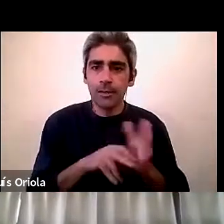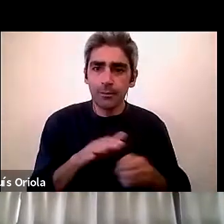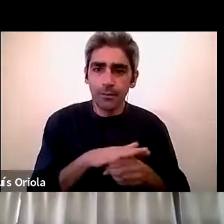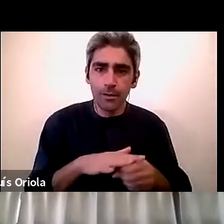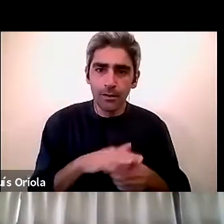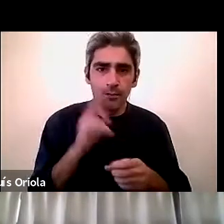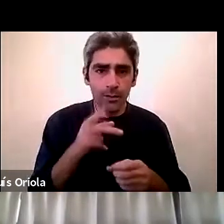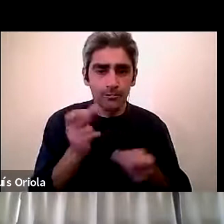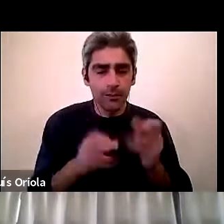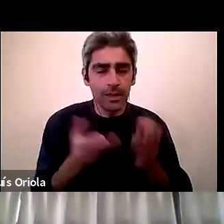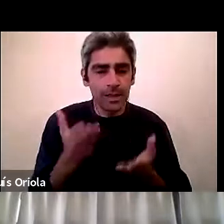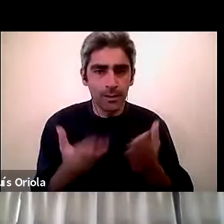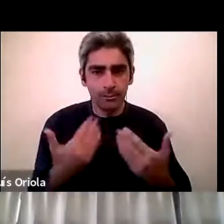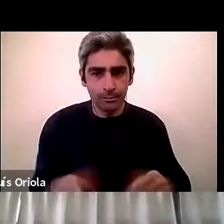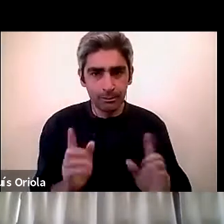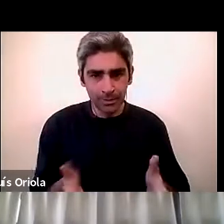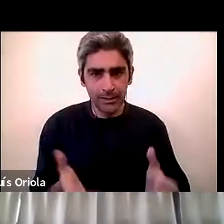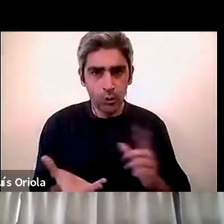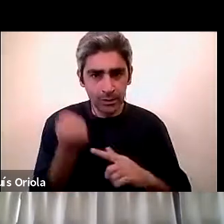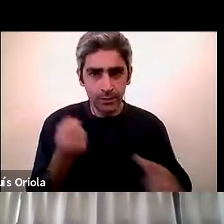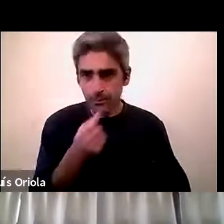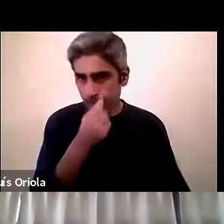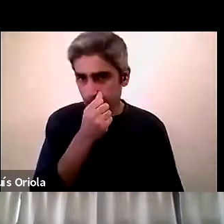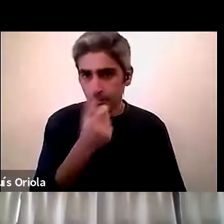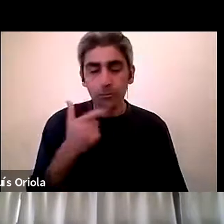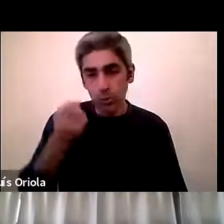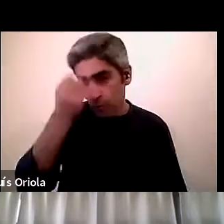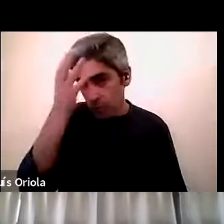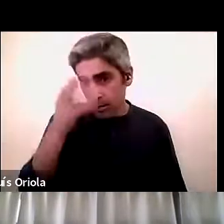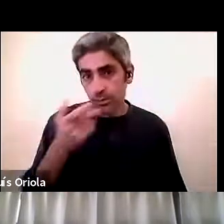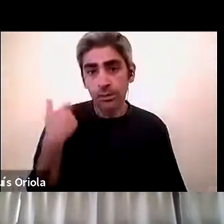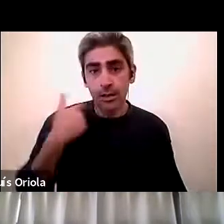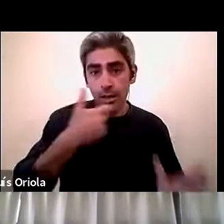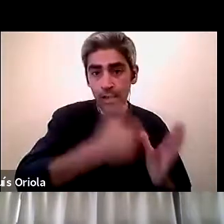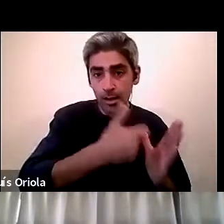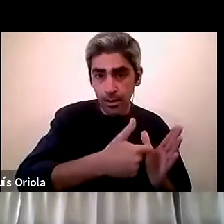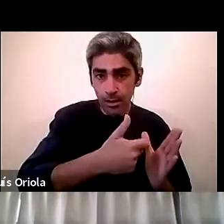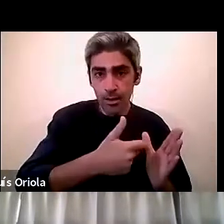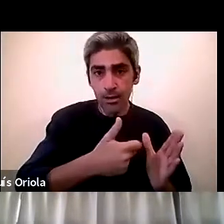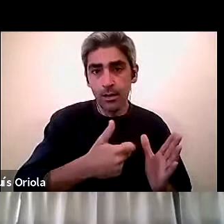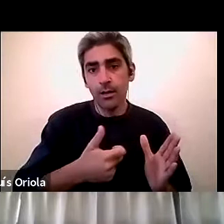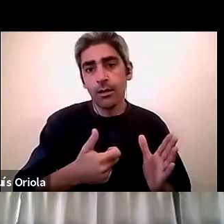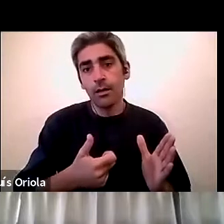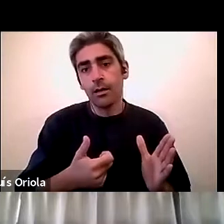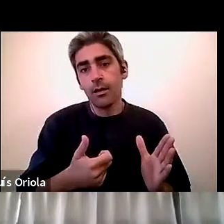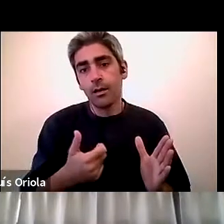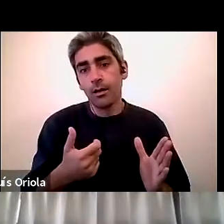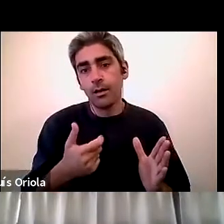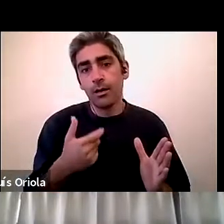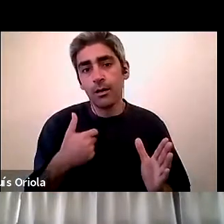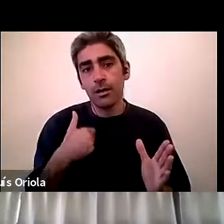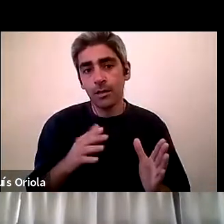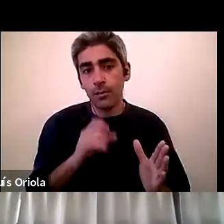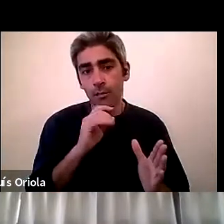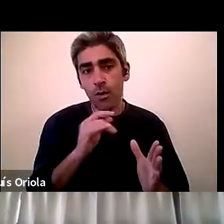esse equilíbrio, essa conciliação. Não podemos esquecer que estar em casa estamos sujeitos a